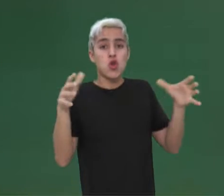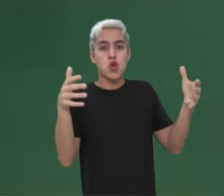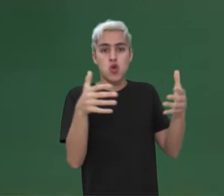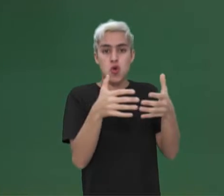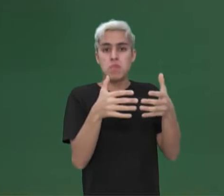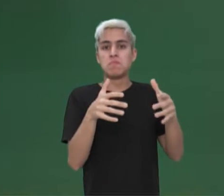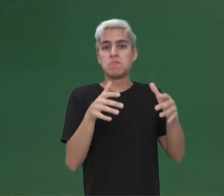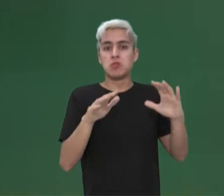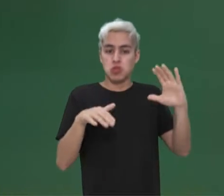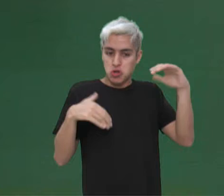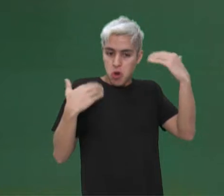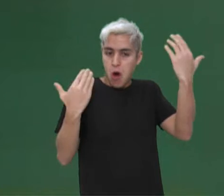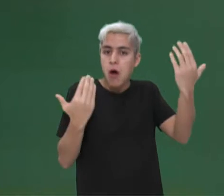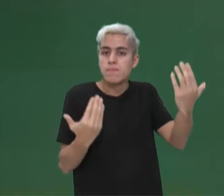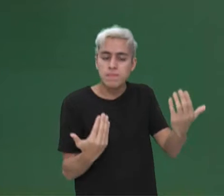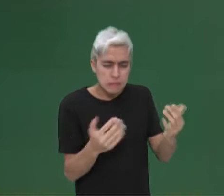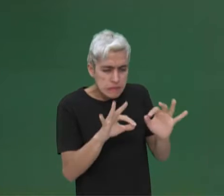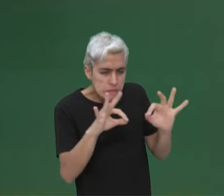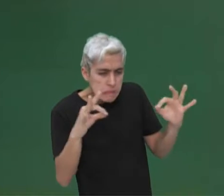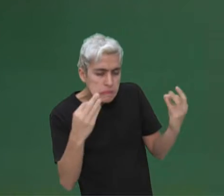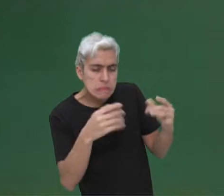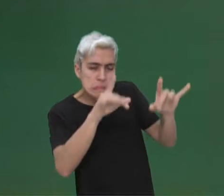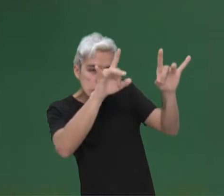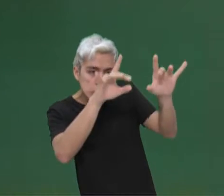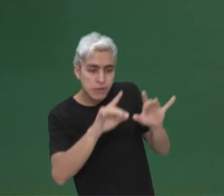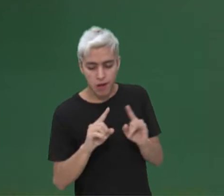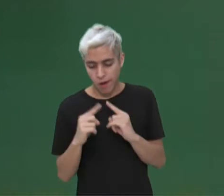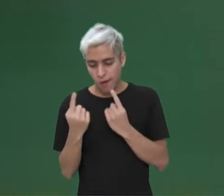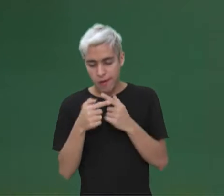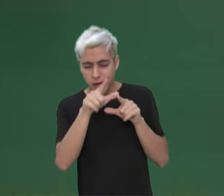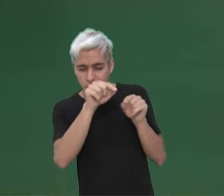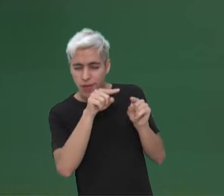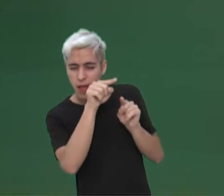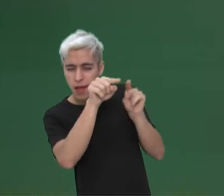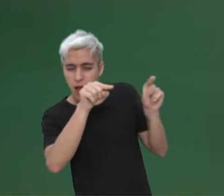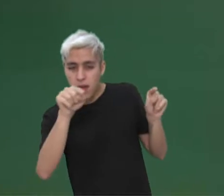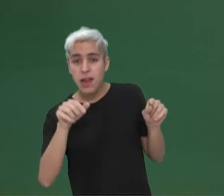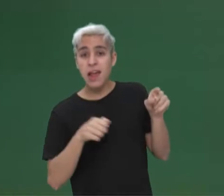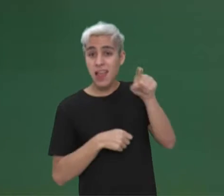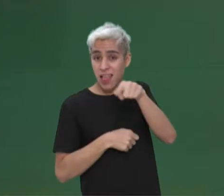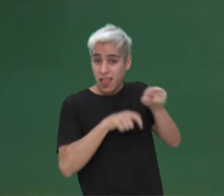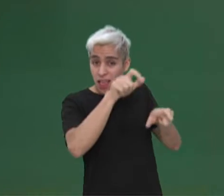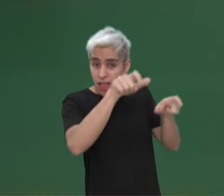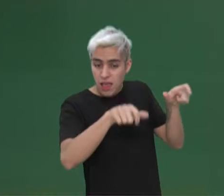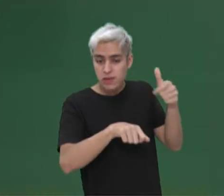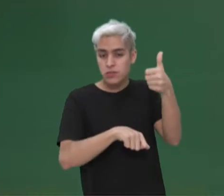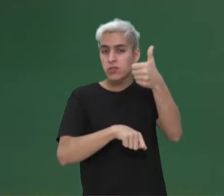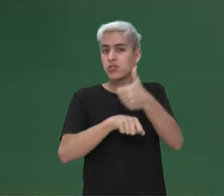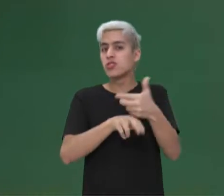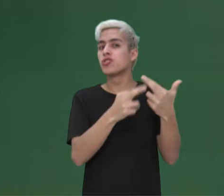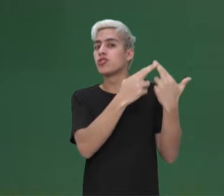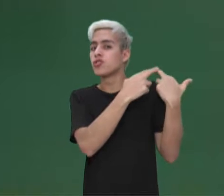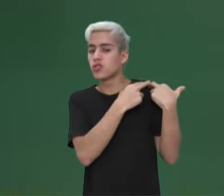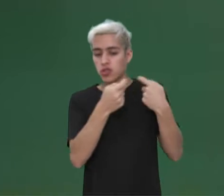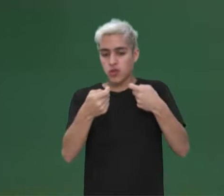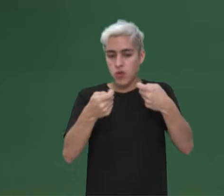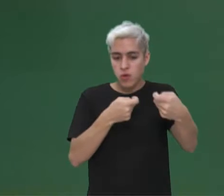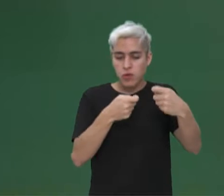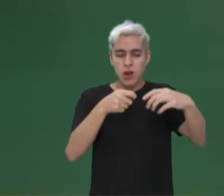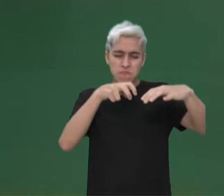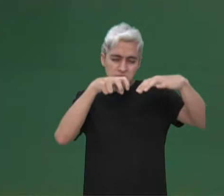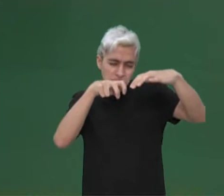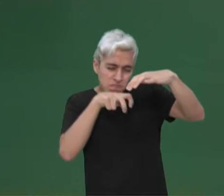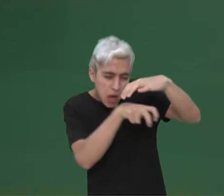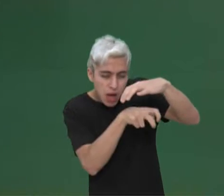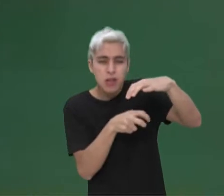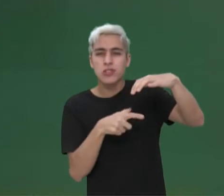nobreza, escolhidos pelo Conselho das Índias, e tinham funções de controlar as minas de ouro ou de prata,